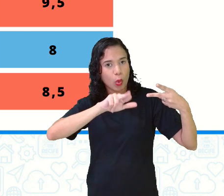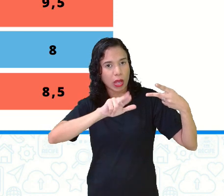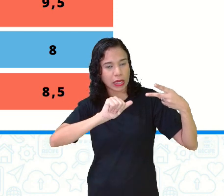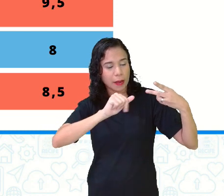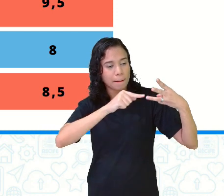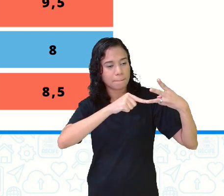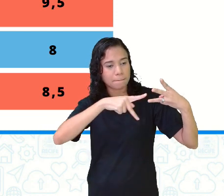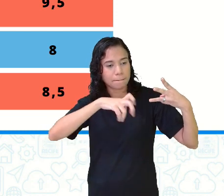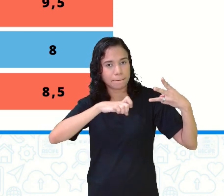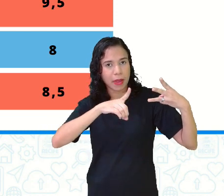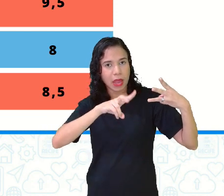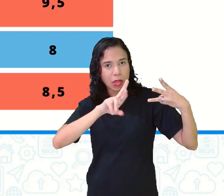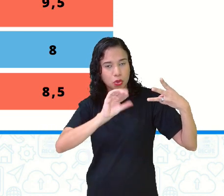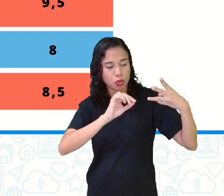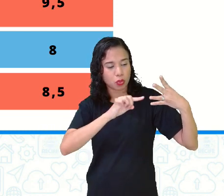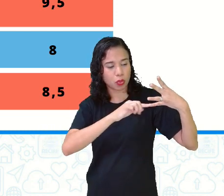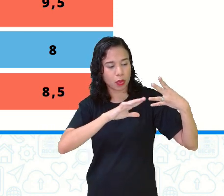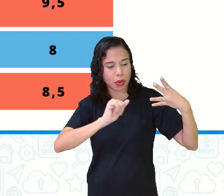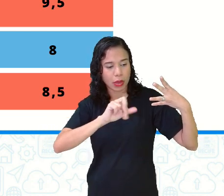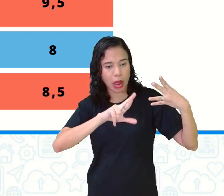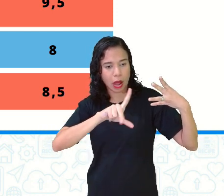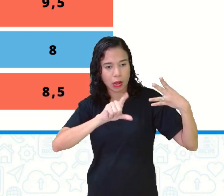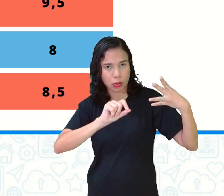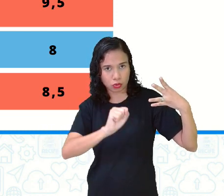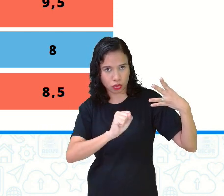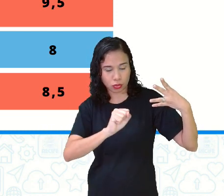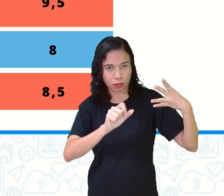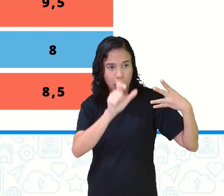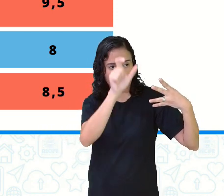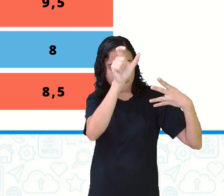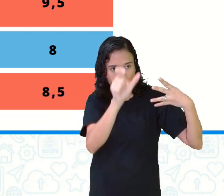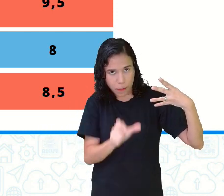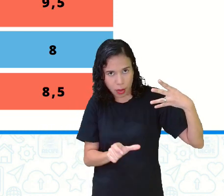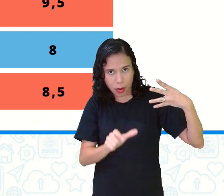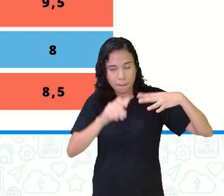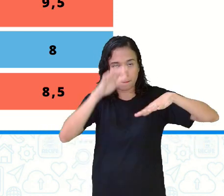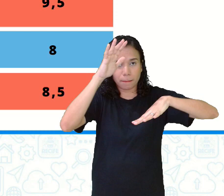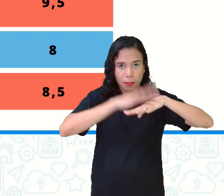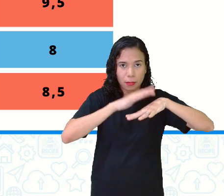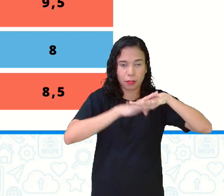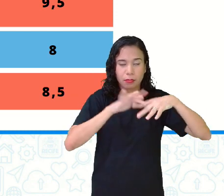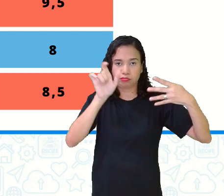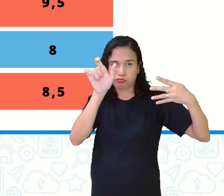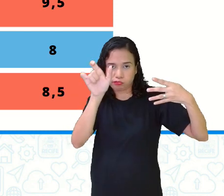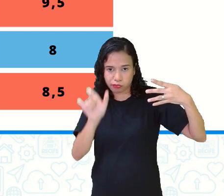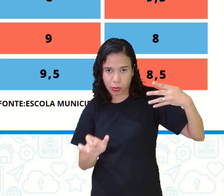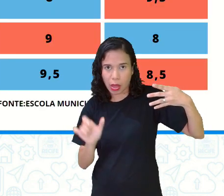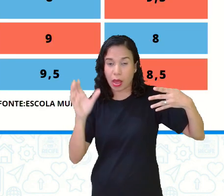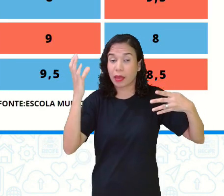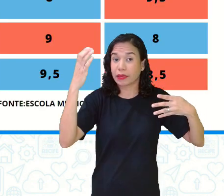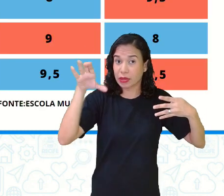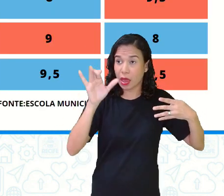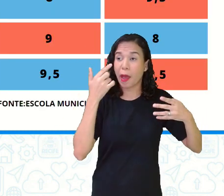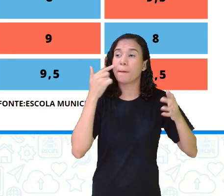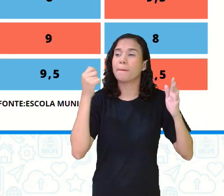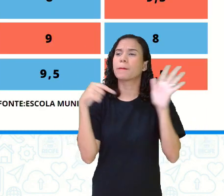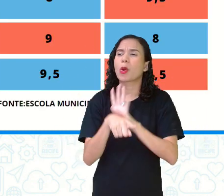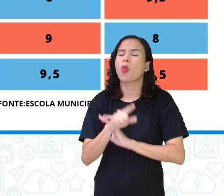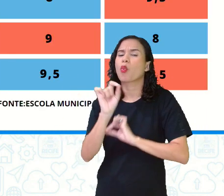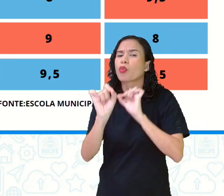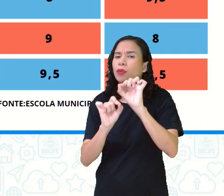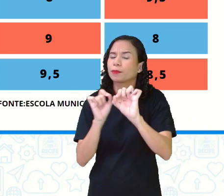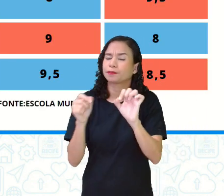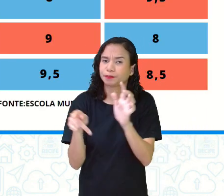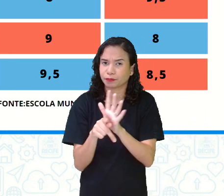As notas de matemática e as notas de ciências. Presta atenção que lá vem a pergunta.